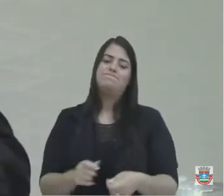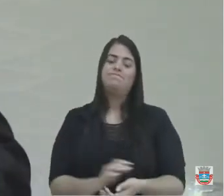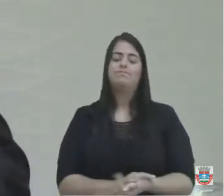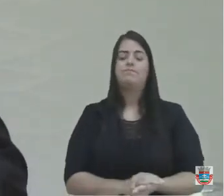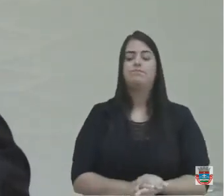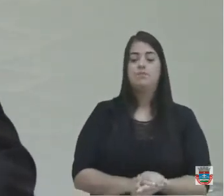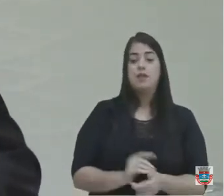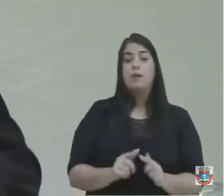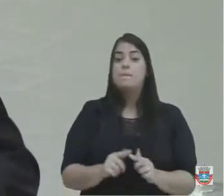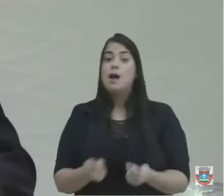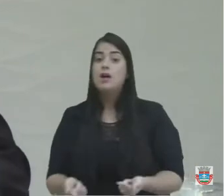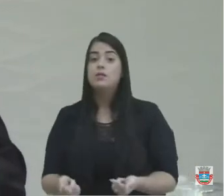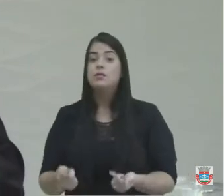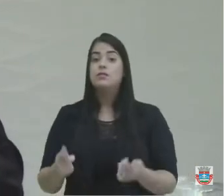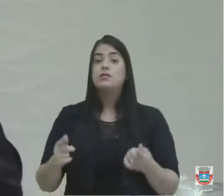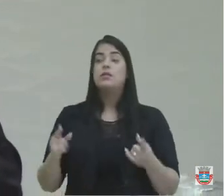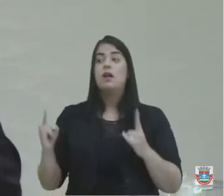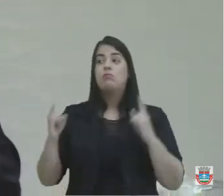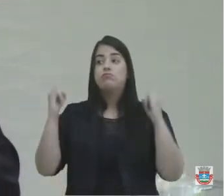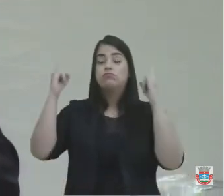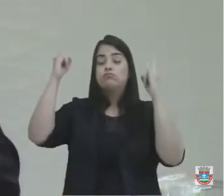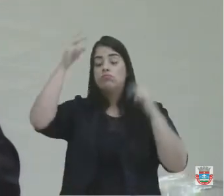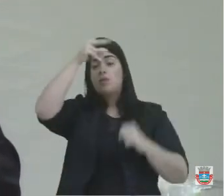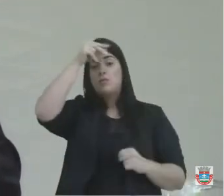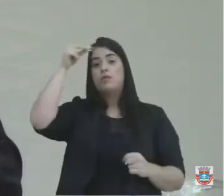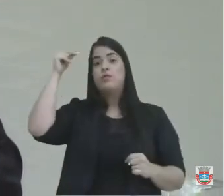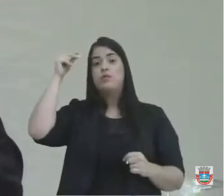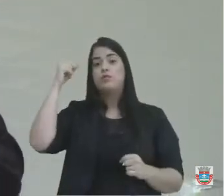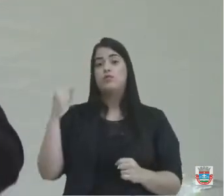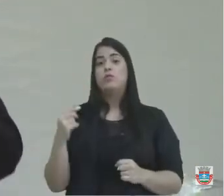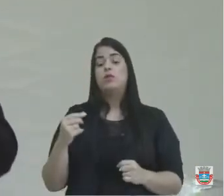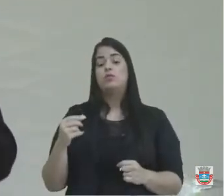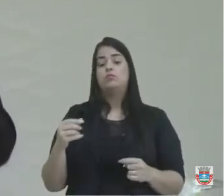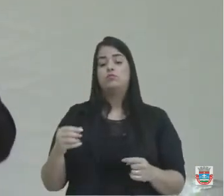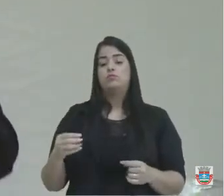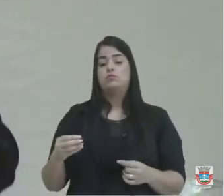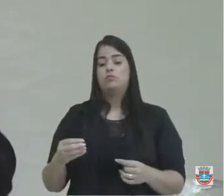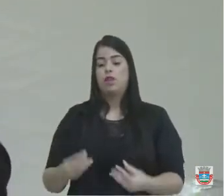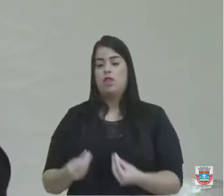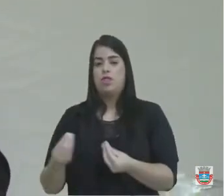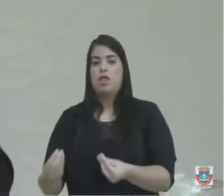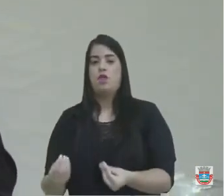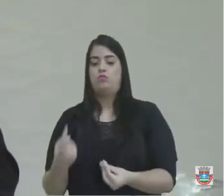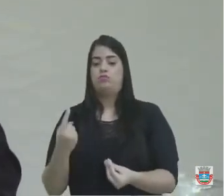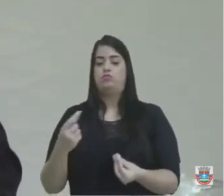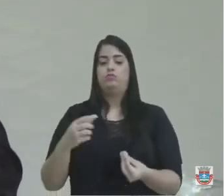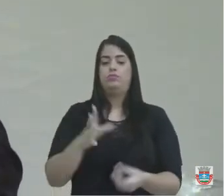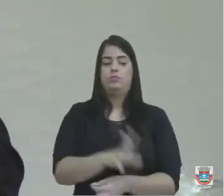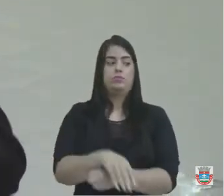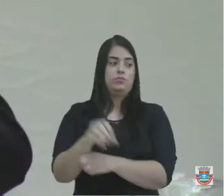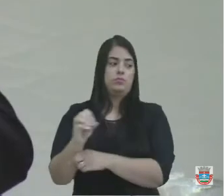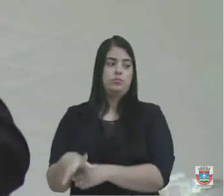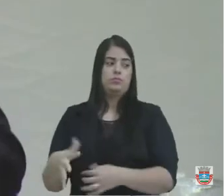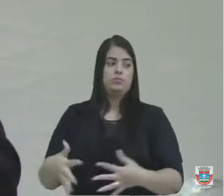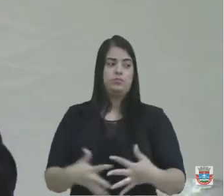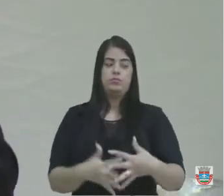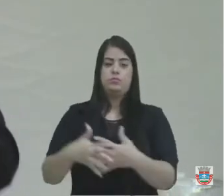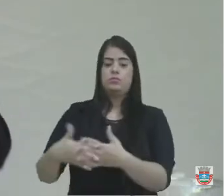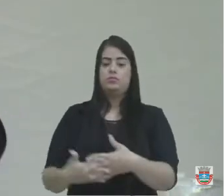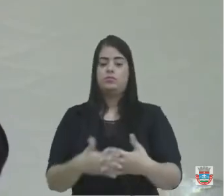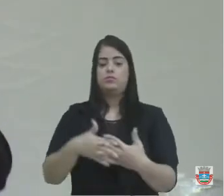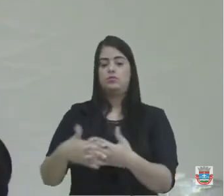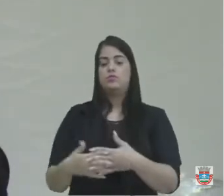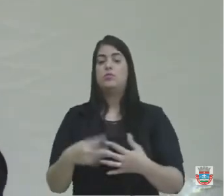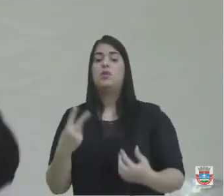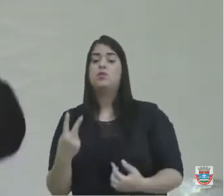mas a prefeitura aí não chegou um trator e para algumas pessoas fez duas três pessoas